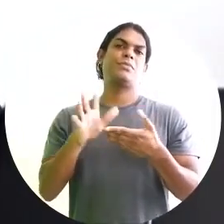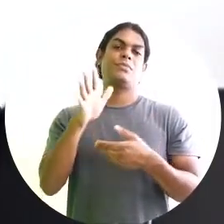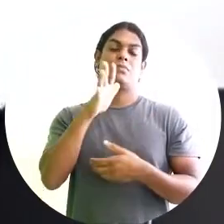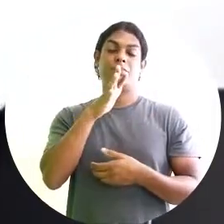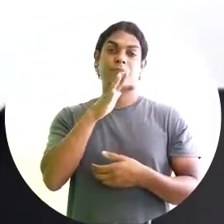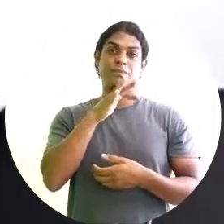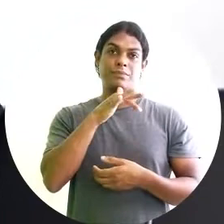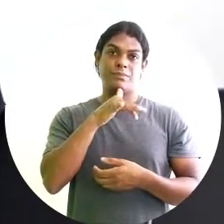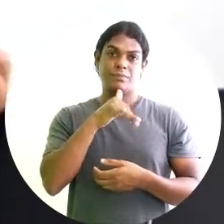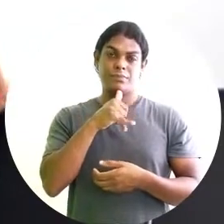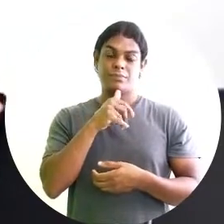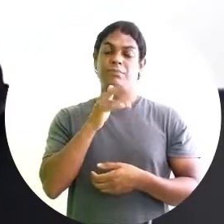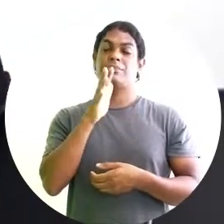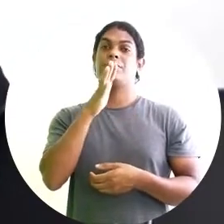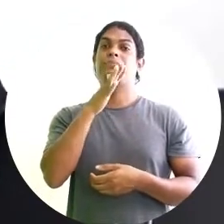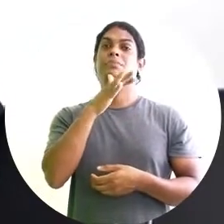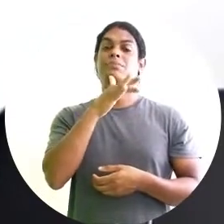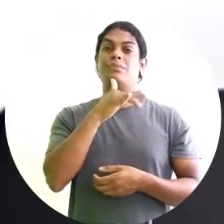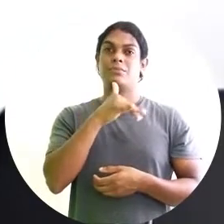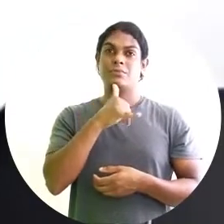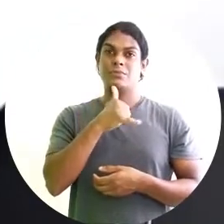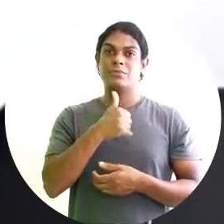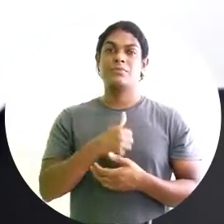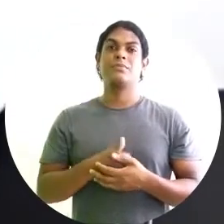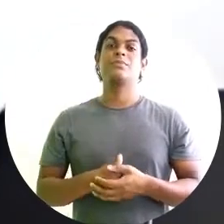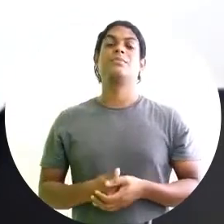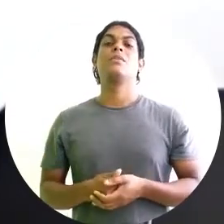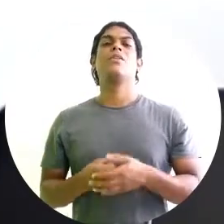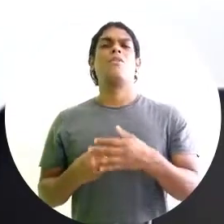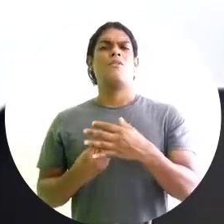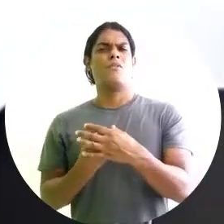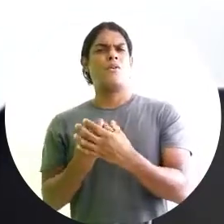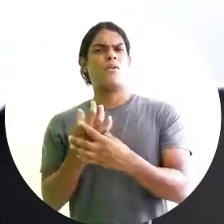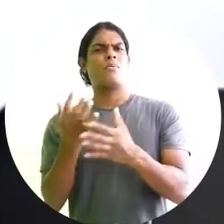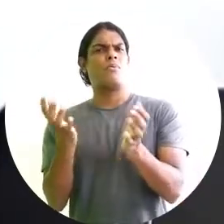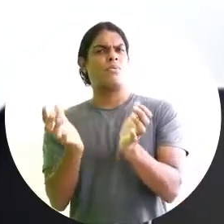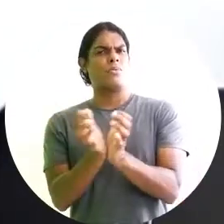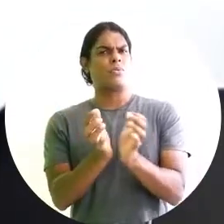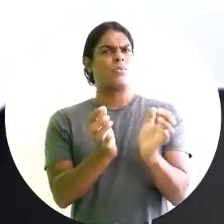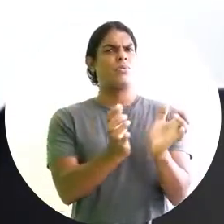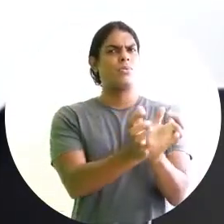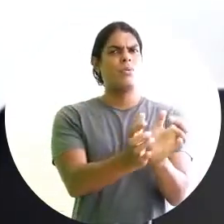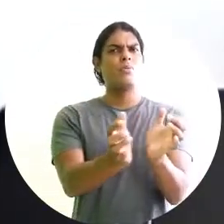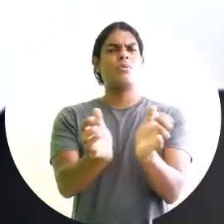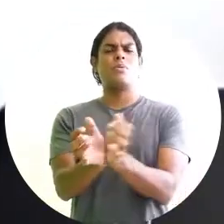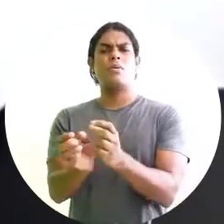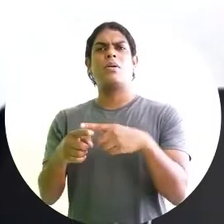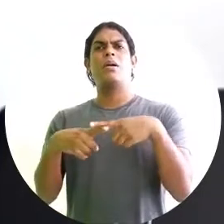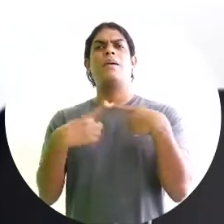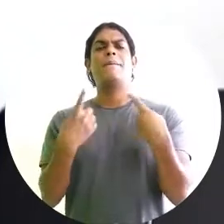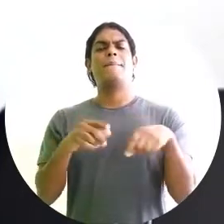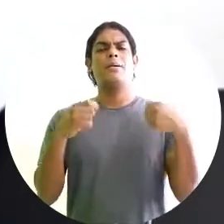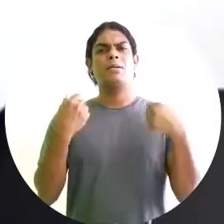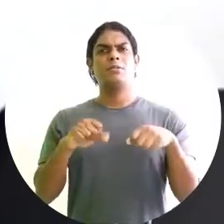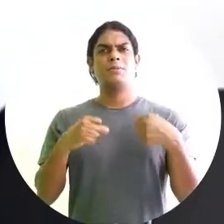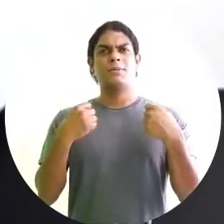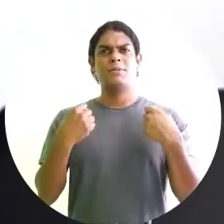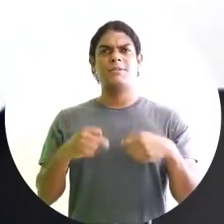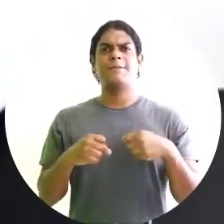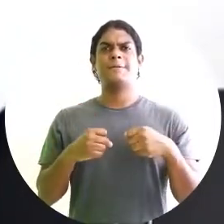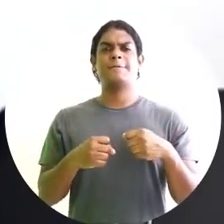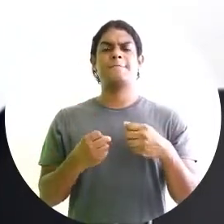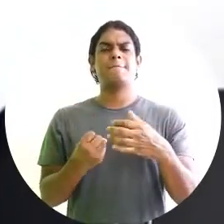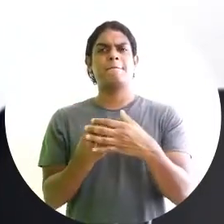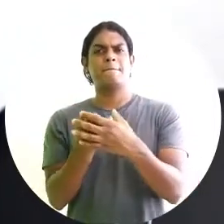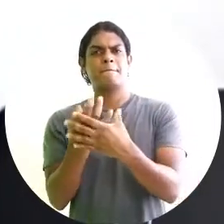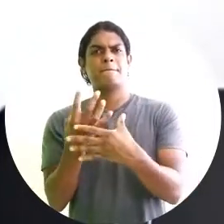importa. Contrata-se mais, forma-se uma equipe de colaboradores, mas vamos desenvolver, vamos aumentar